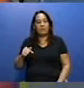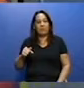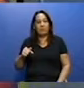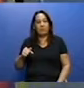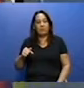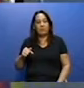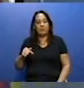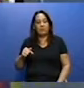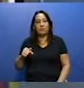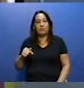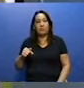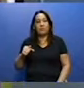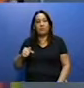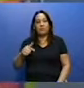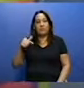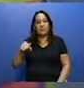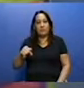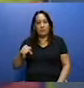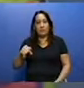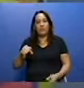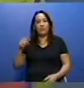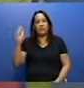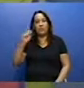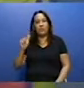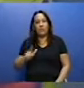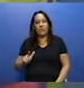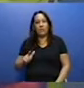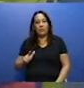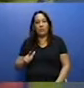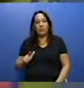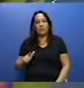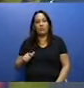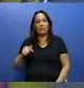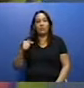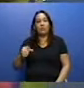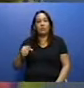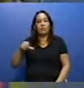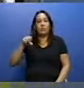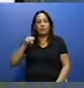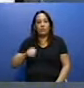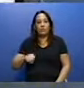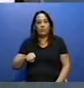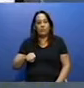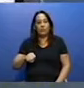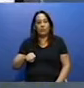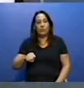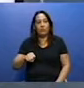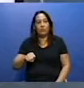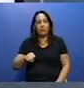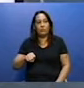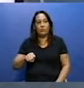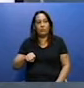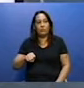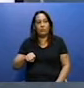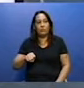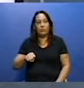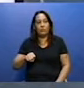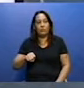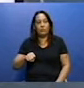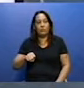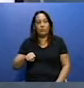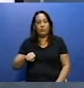17ª, que é a 17, é azul. Então, vamos lá. 17 é azul. Vamos olhar aqui no